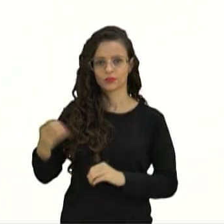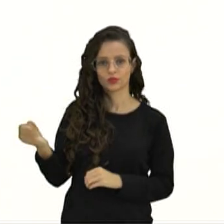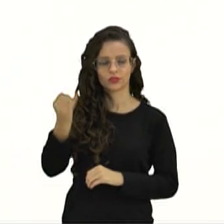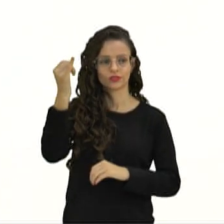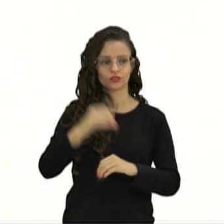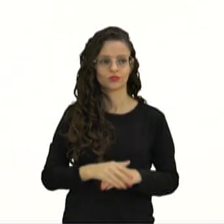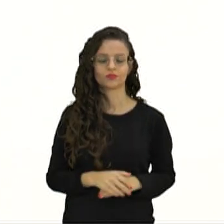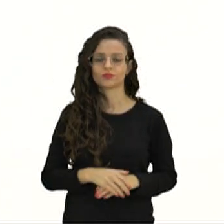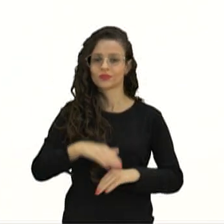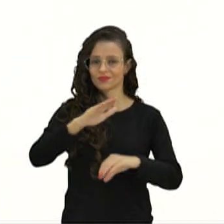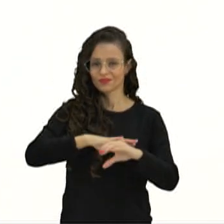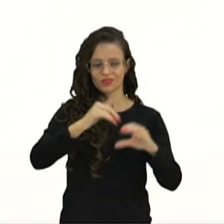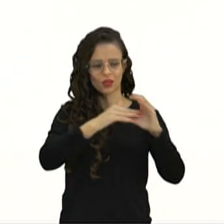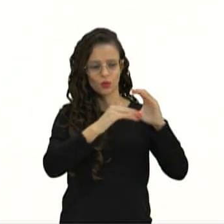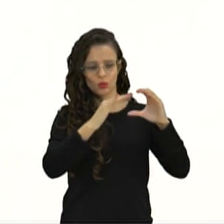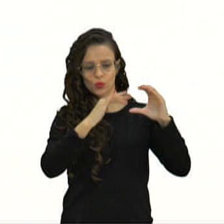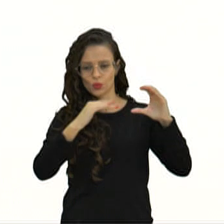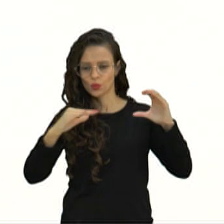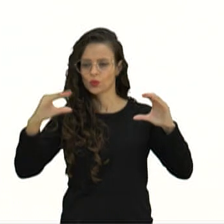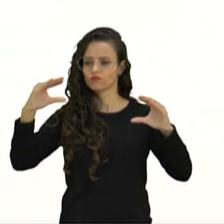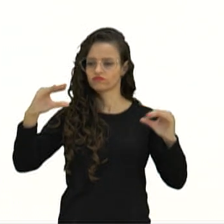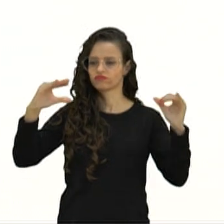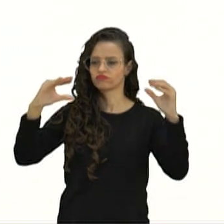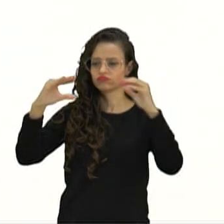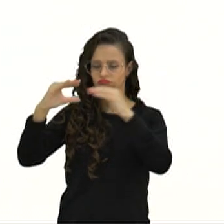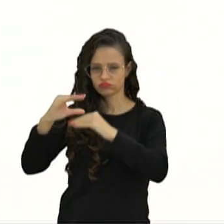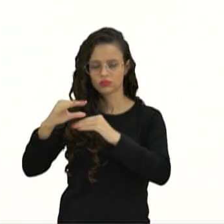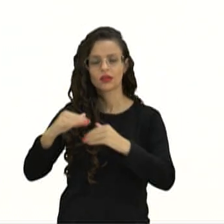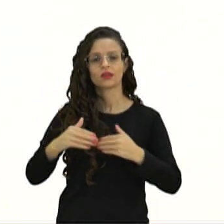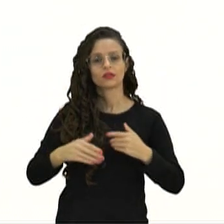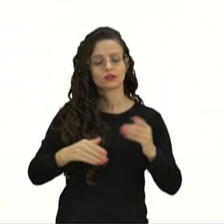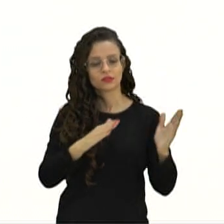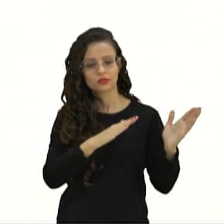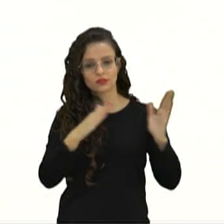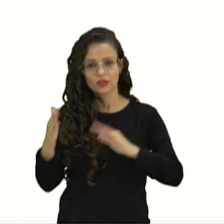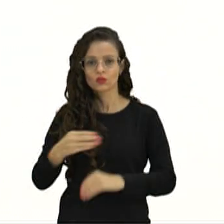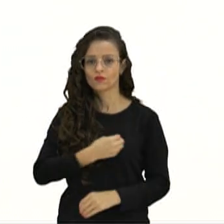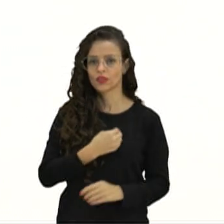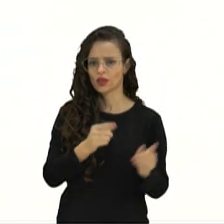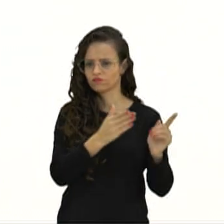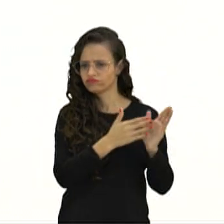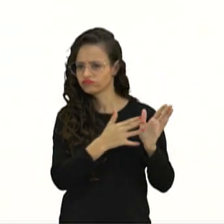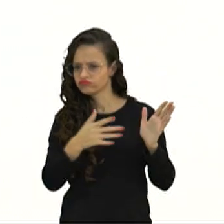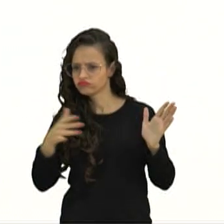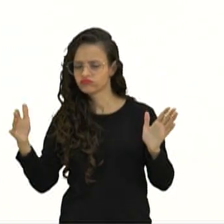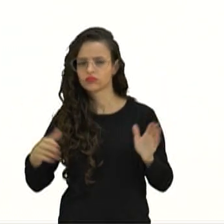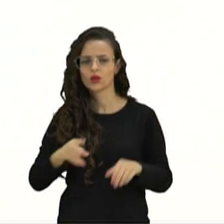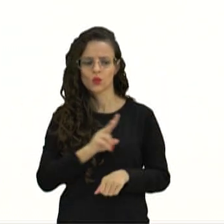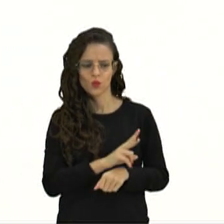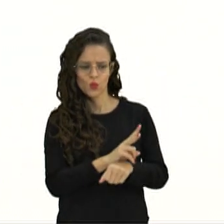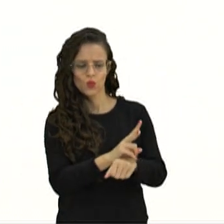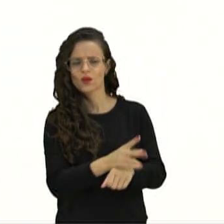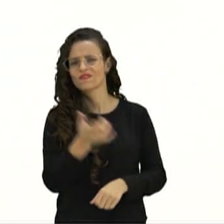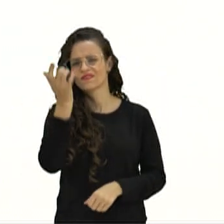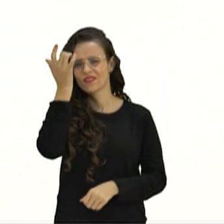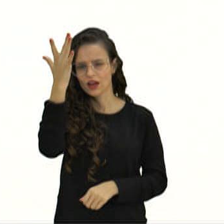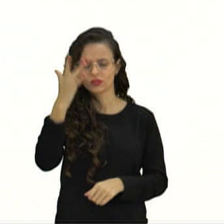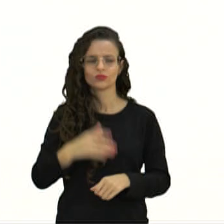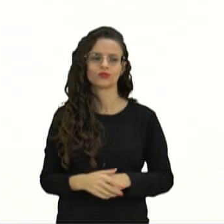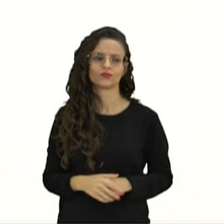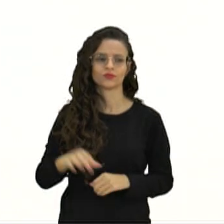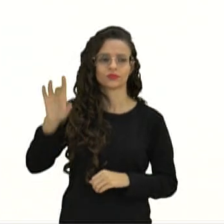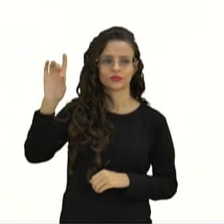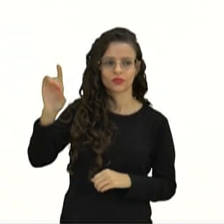importante? A autofecundação, B, um ciclo de vida longo, C, cultivadas facilmente,